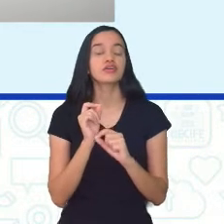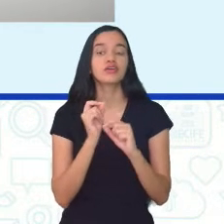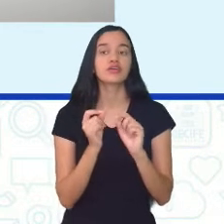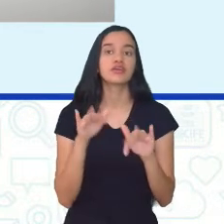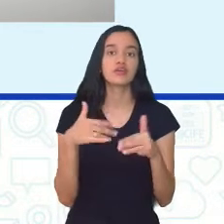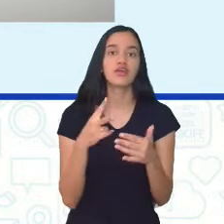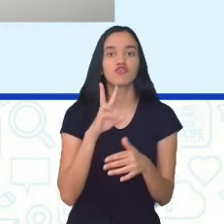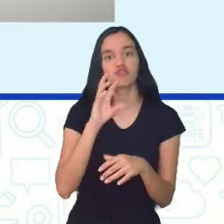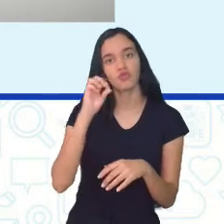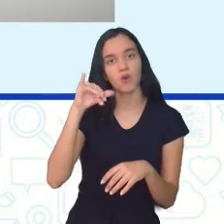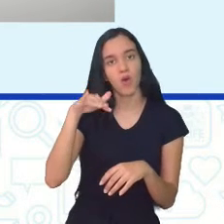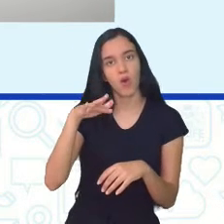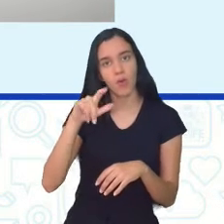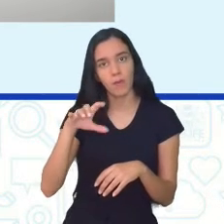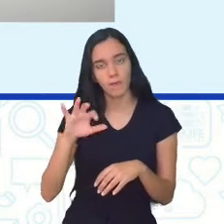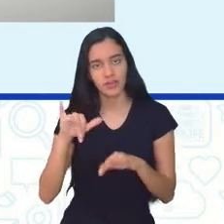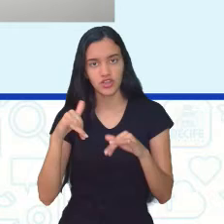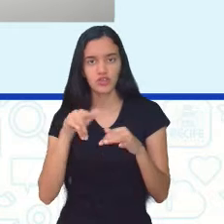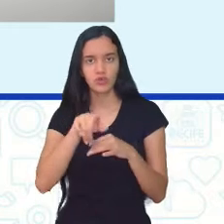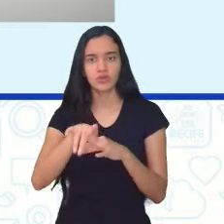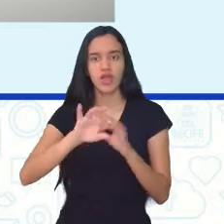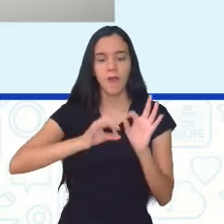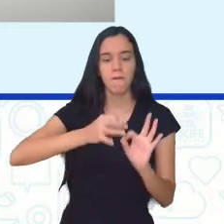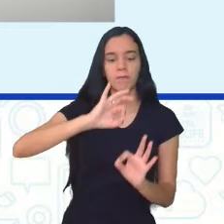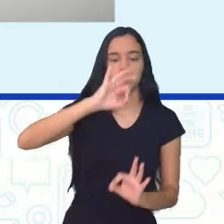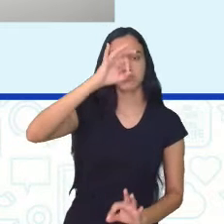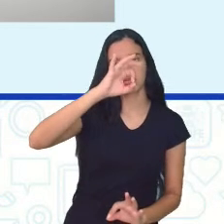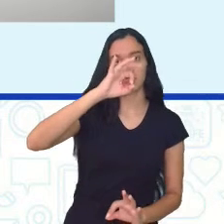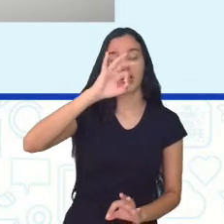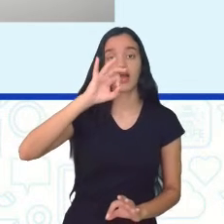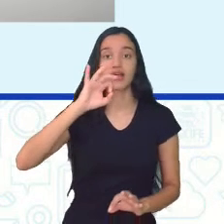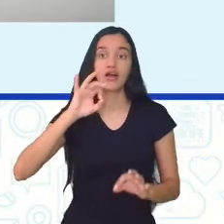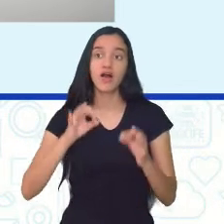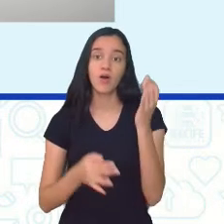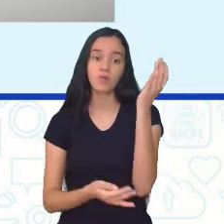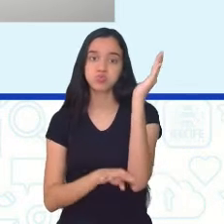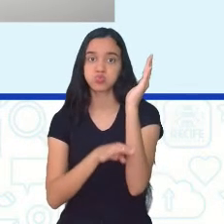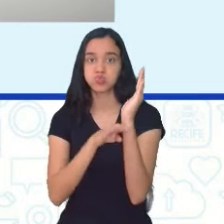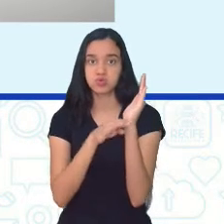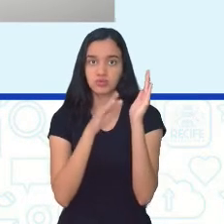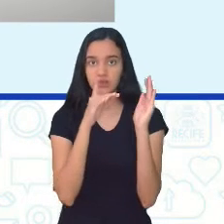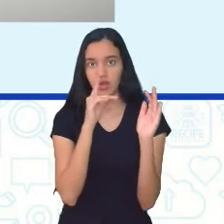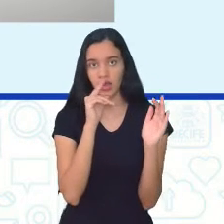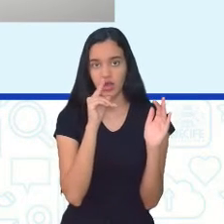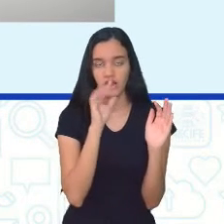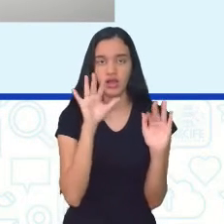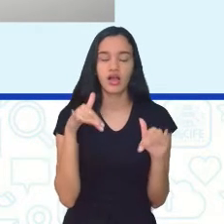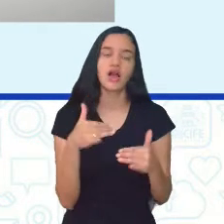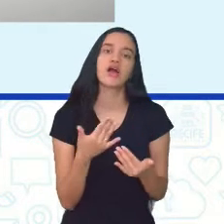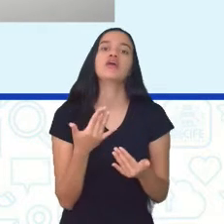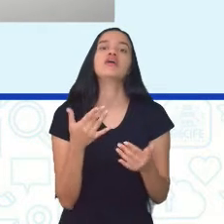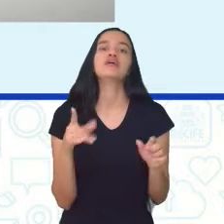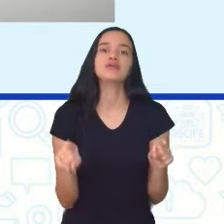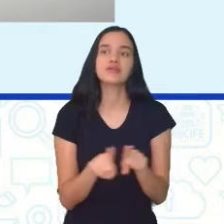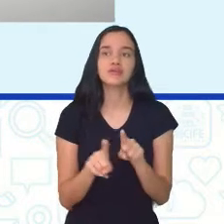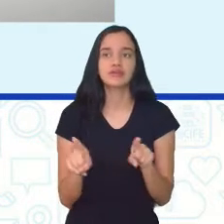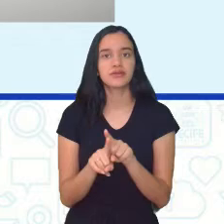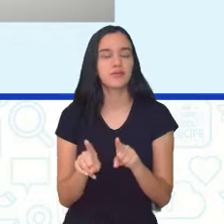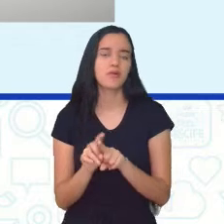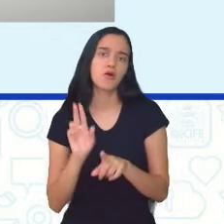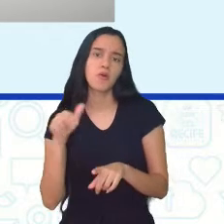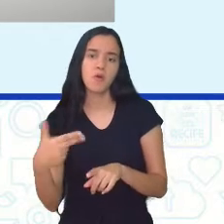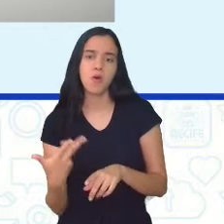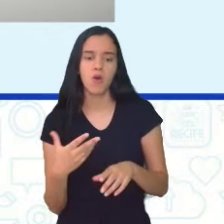volume é você medir a capacidade mais a embalagem ou